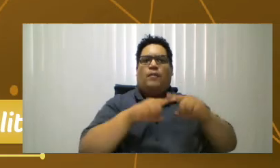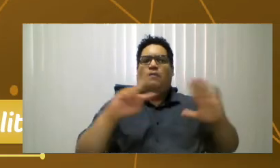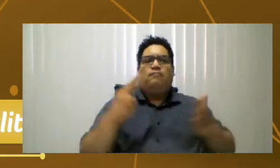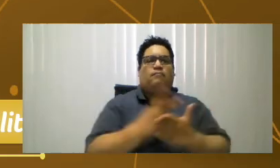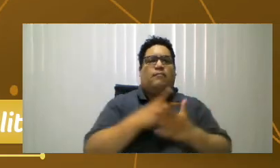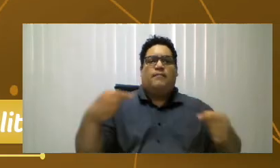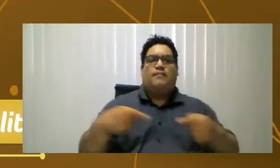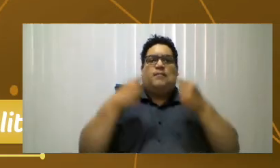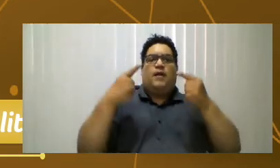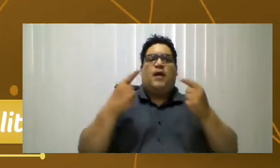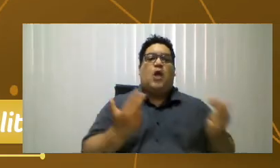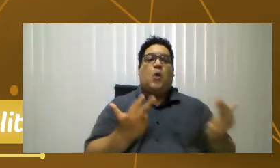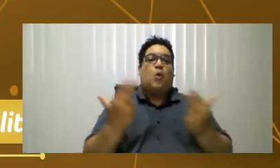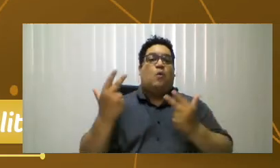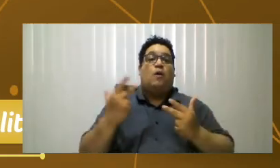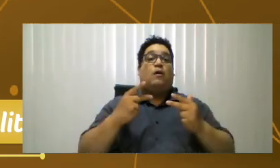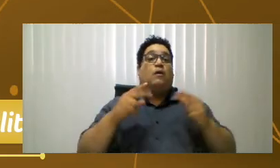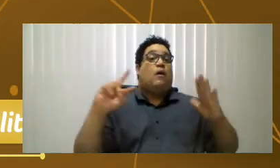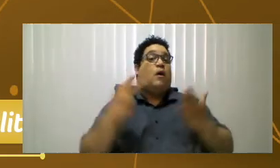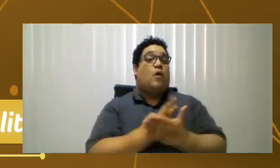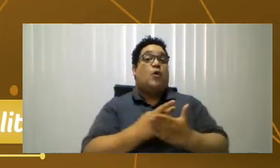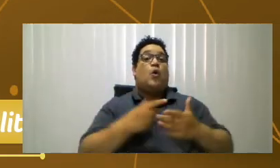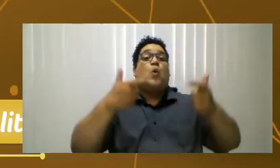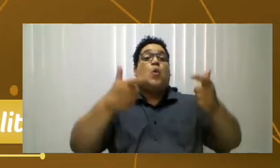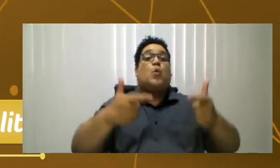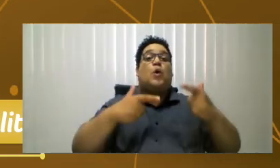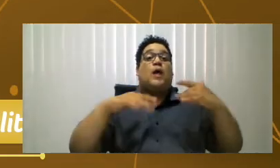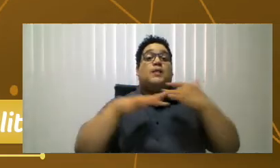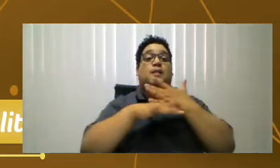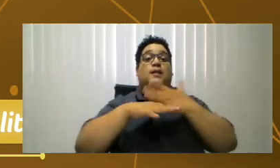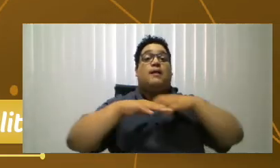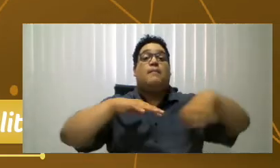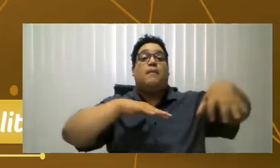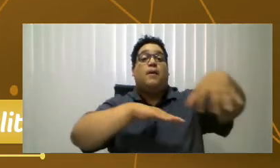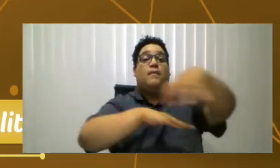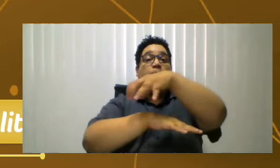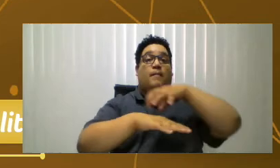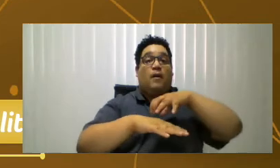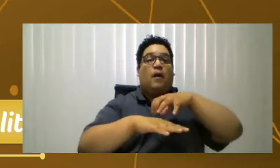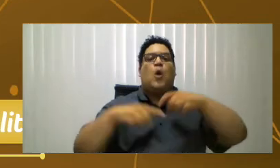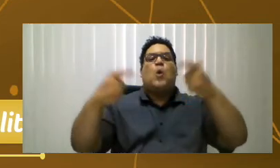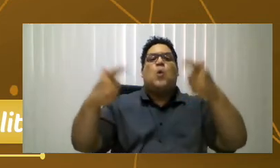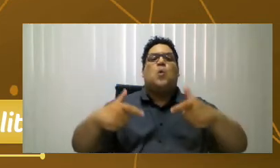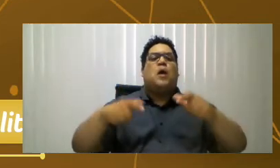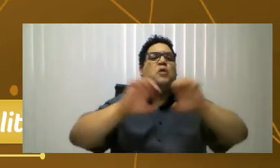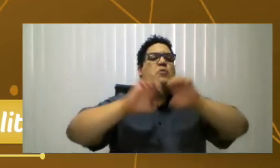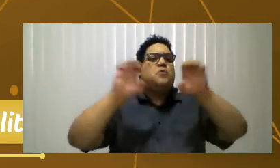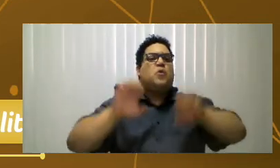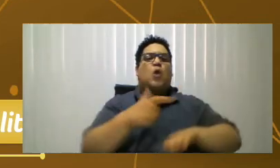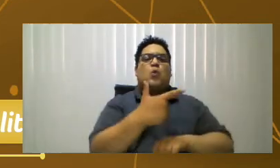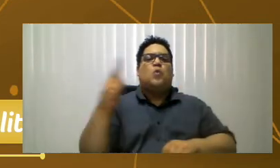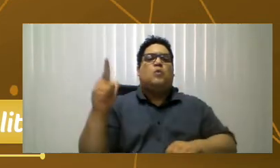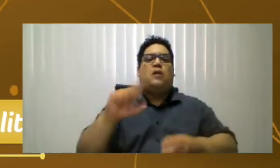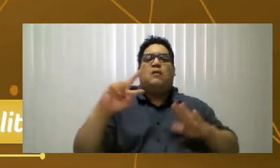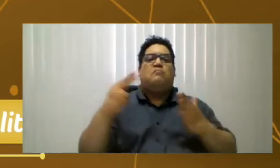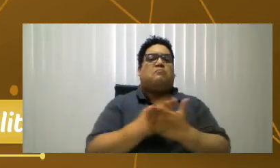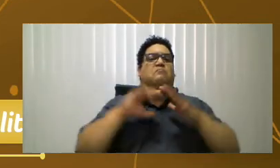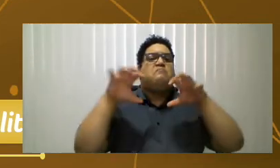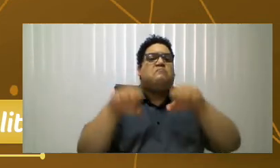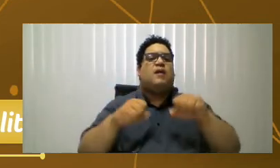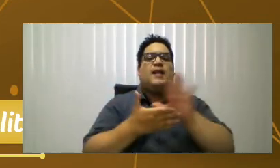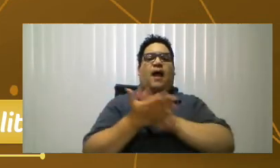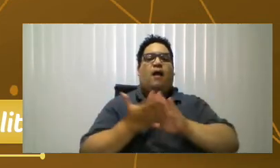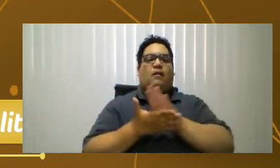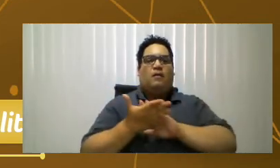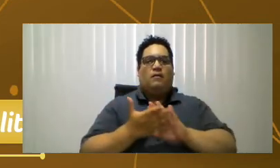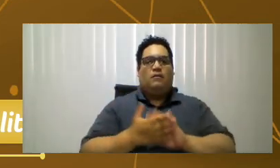gente percebe que as ocorrências ocorrem mais nas regiões metropolitanas. E onde não tem muita estrutura, elas não ocorrem. Então, de fato,